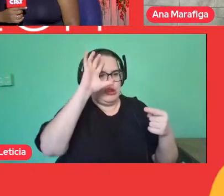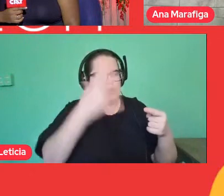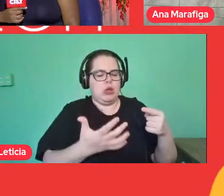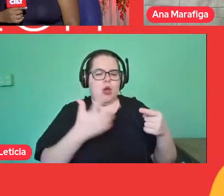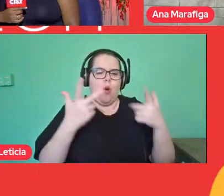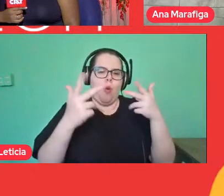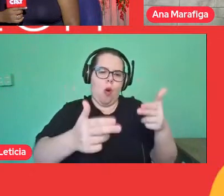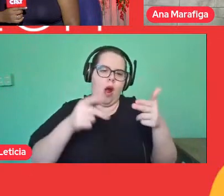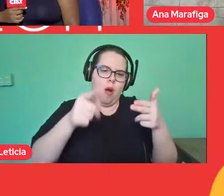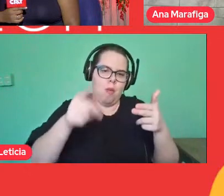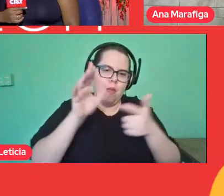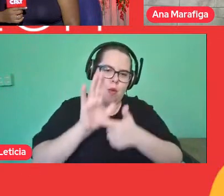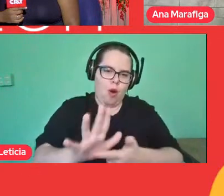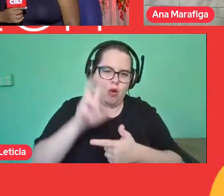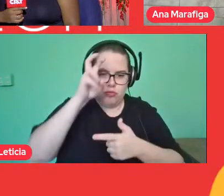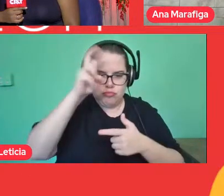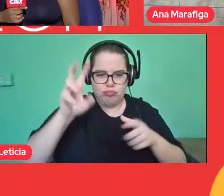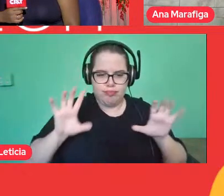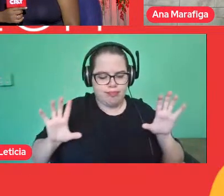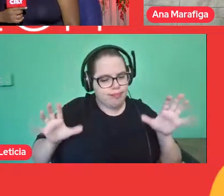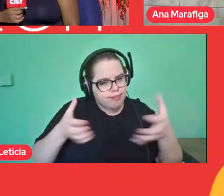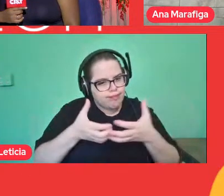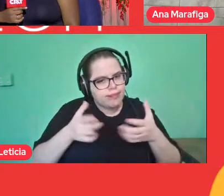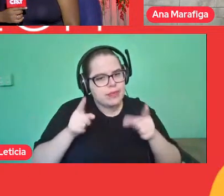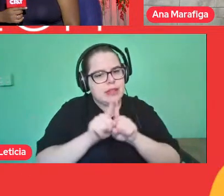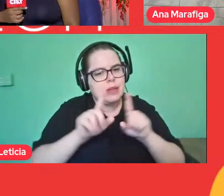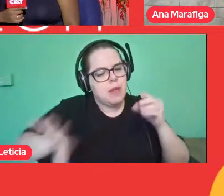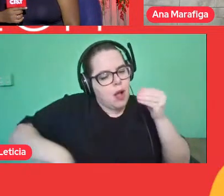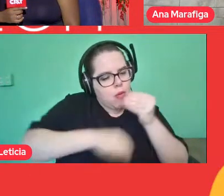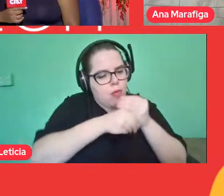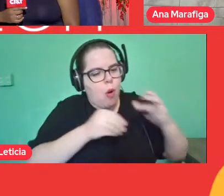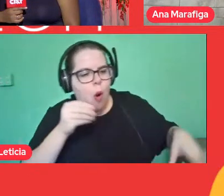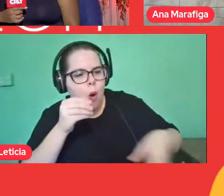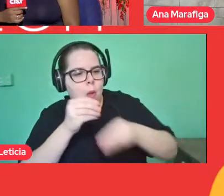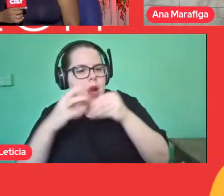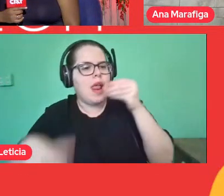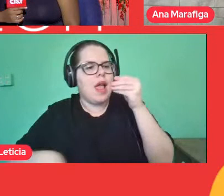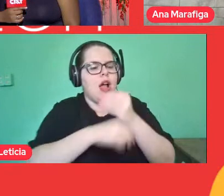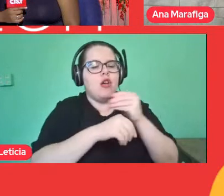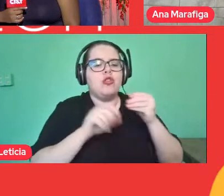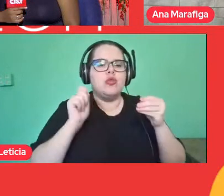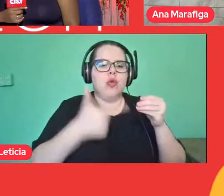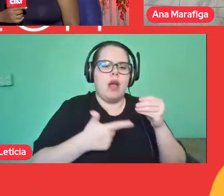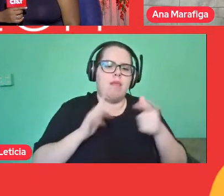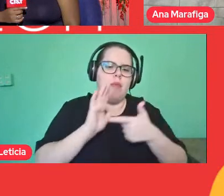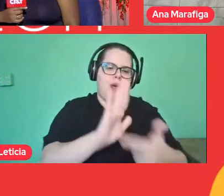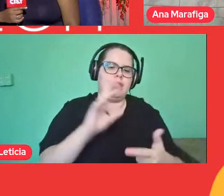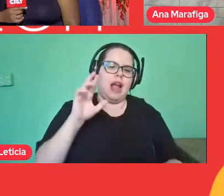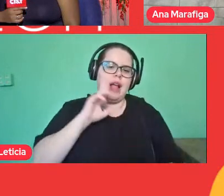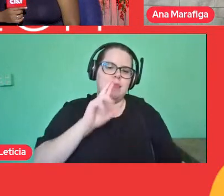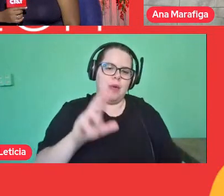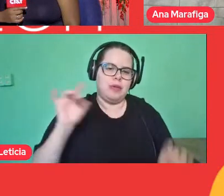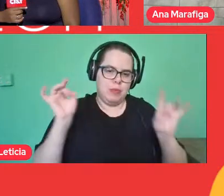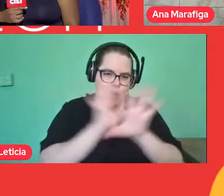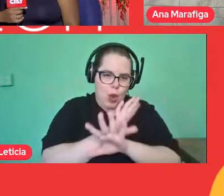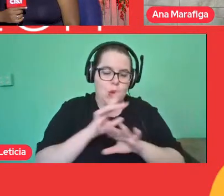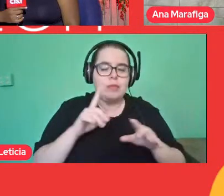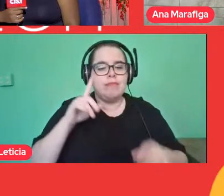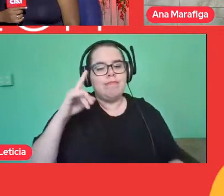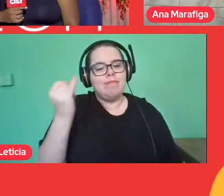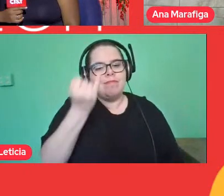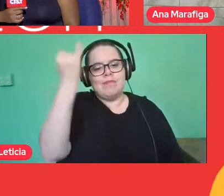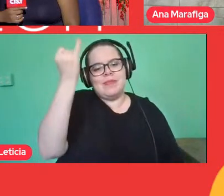Dai falou, usando essa inteligência coletiva, usando a complementariedade, do que dar respostas, né? É